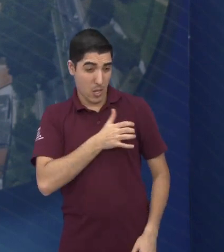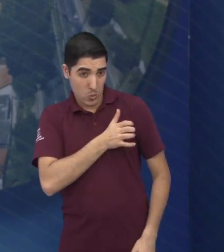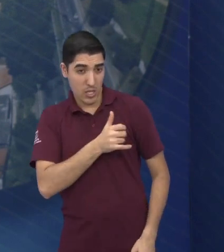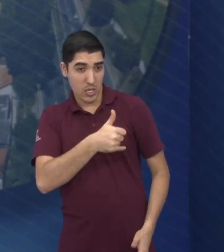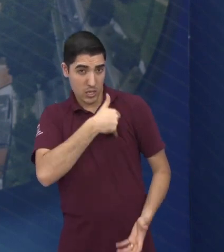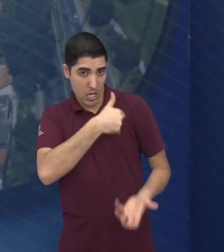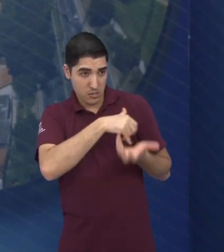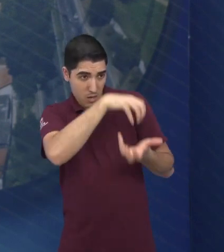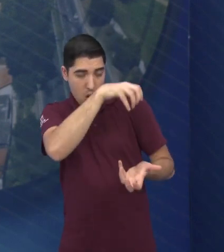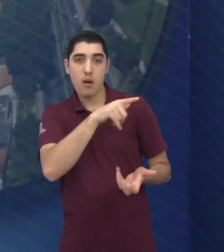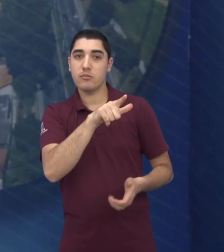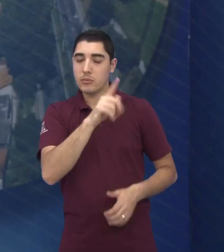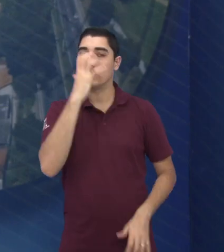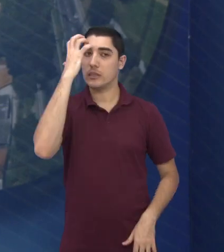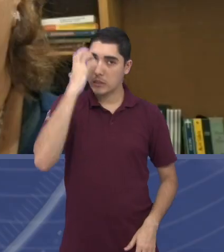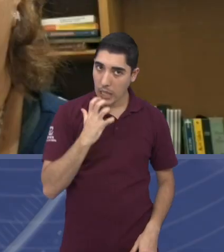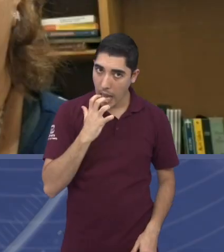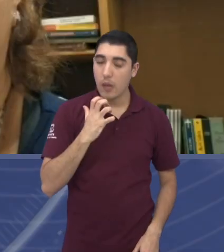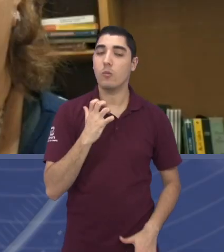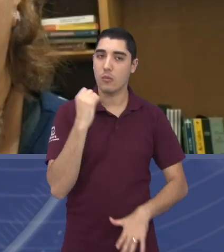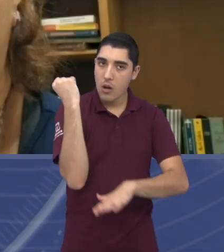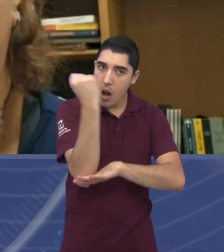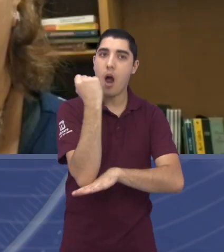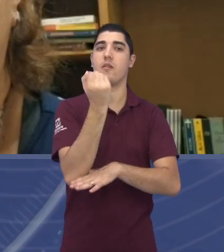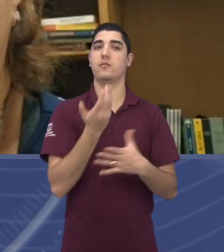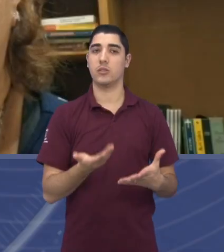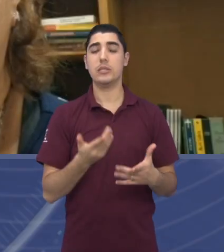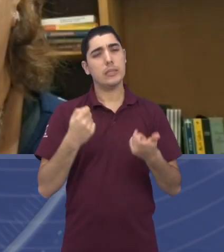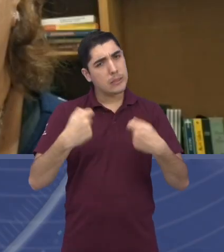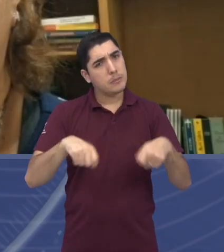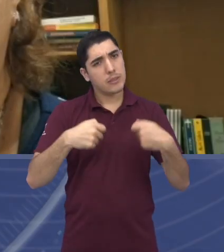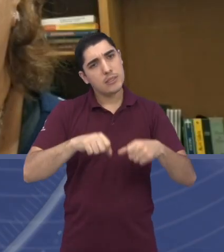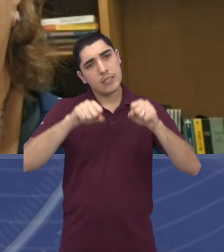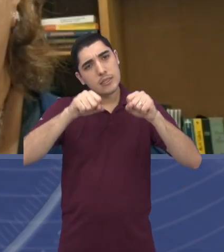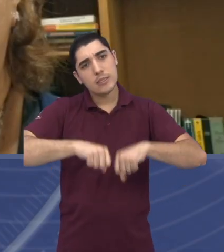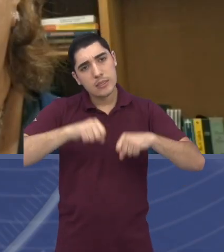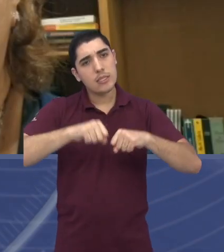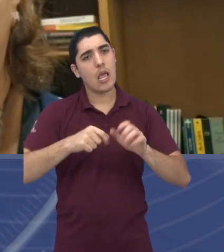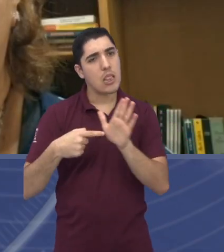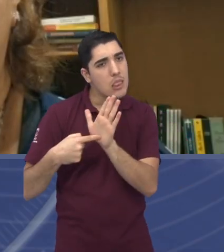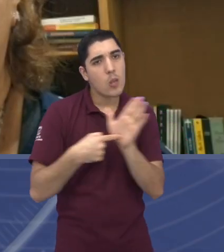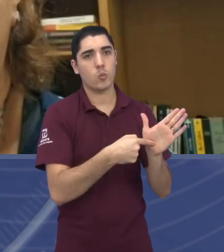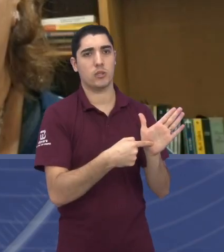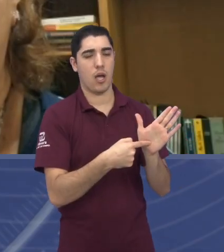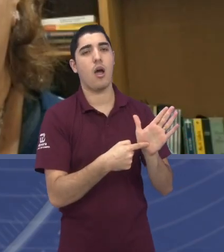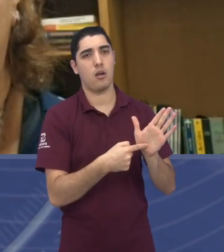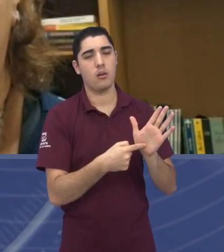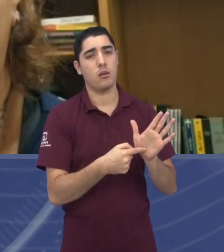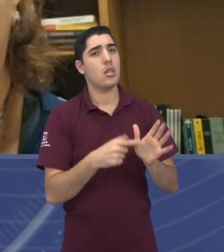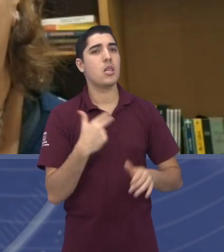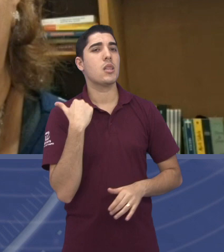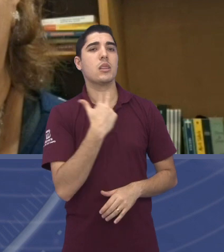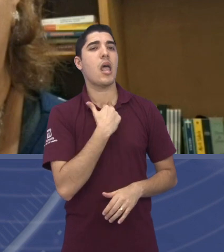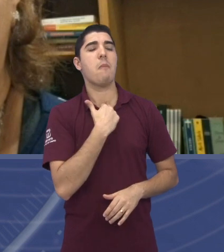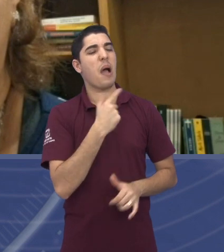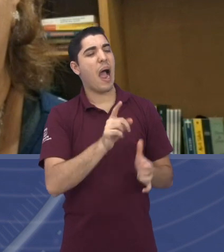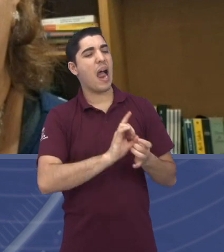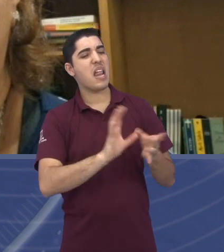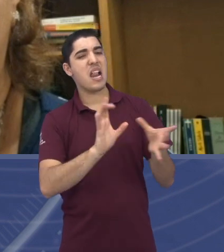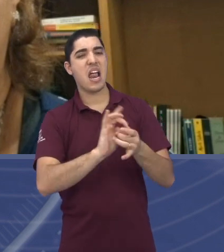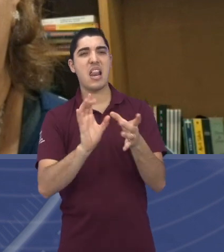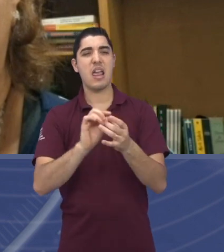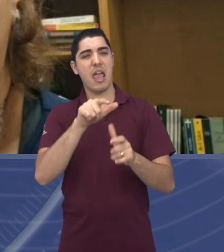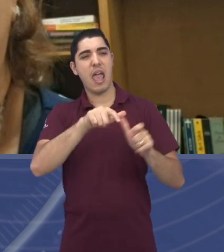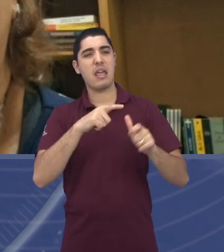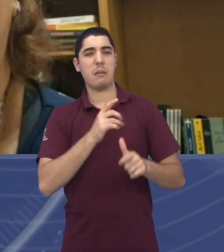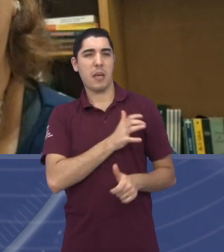muito séria e deve sim ser denunciado. A gente não pode deixar essa situação passar.